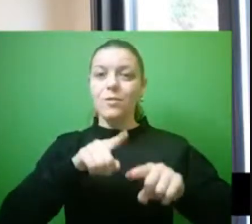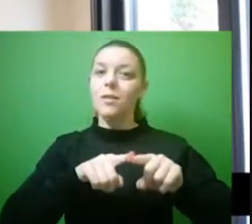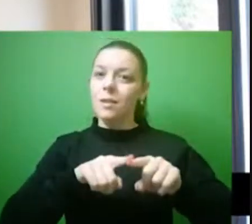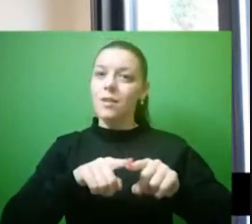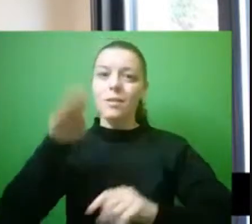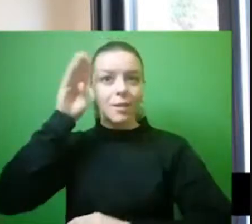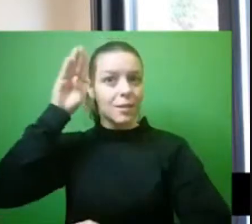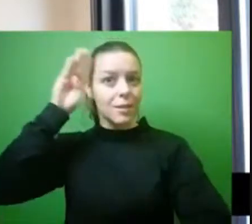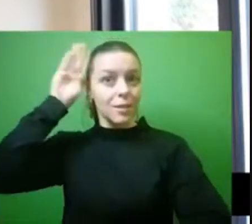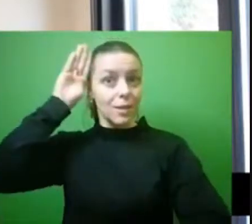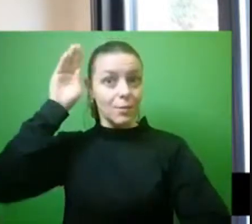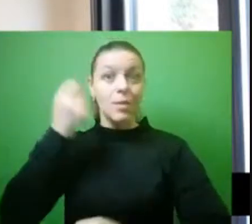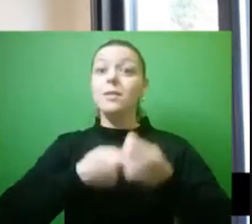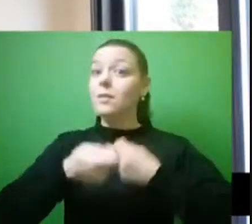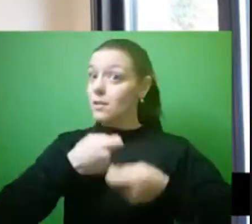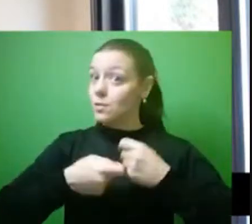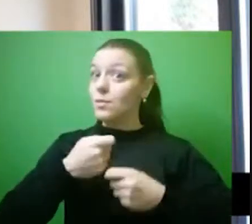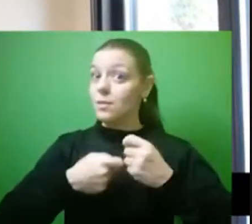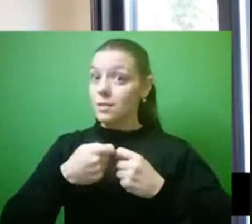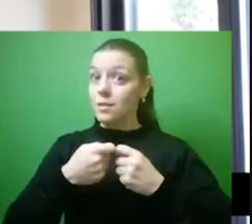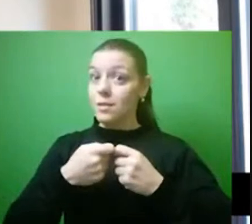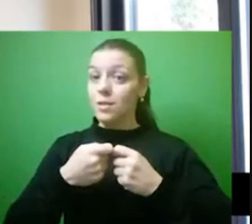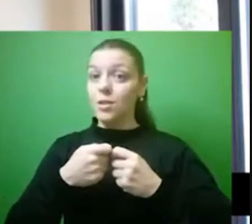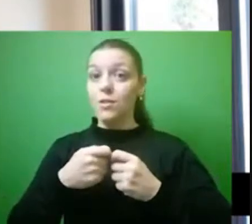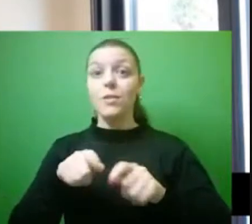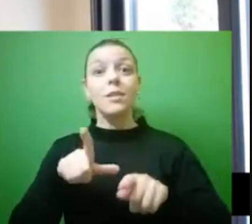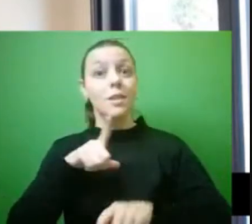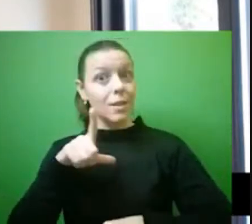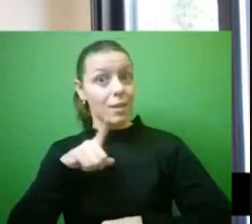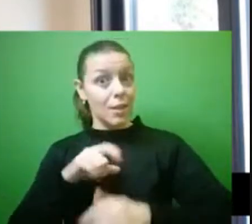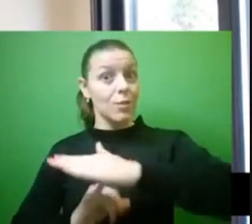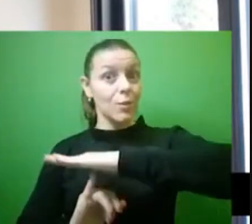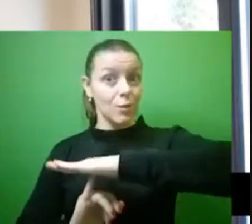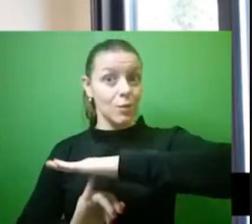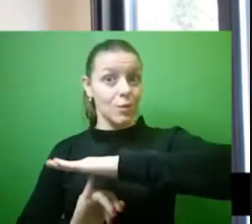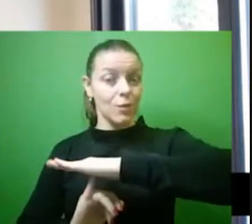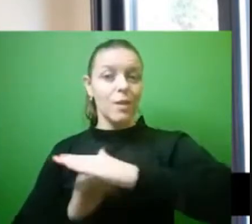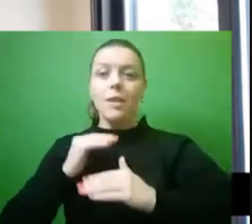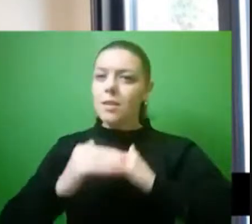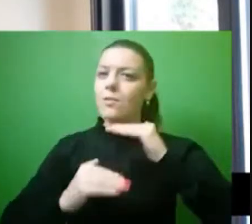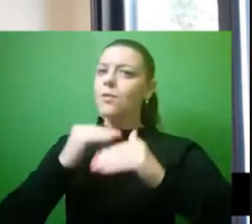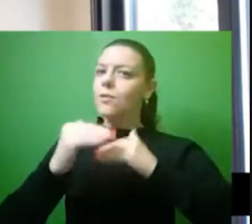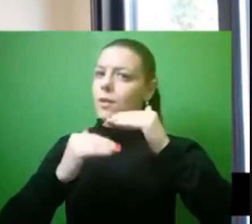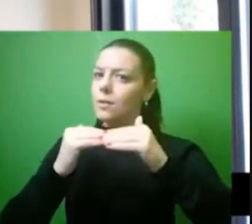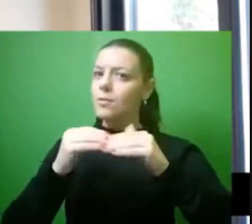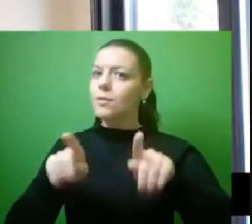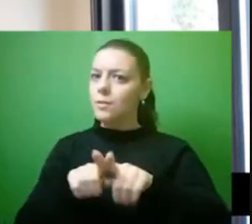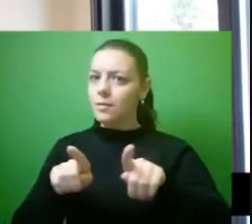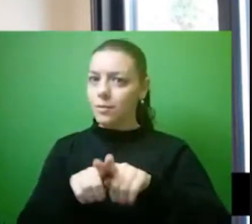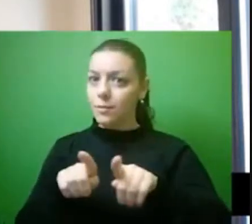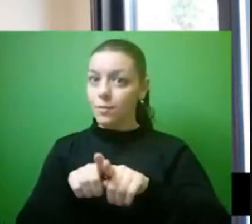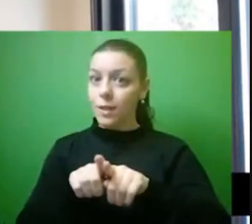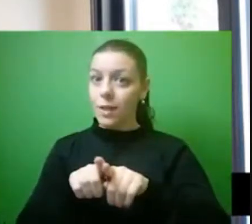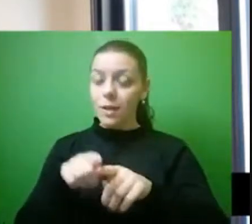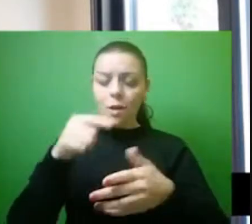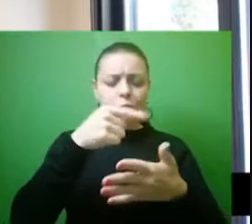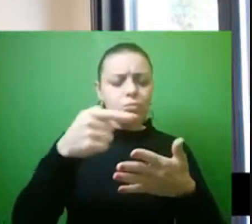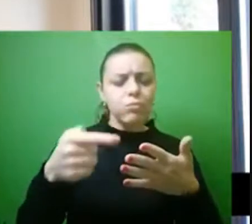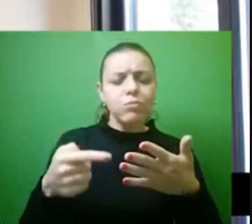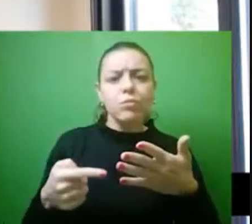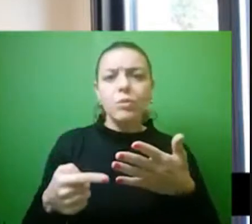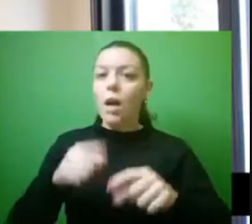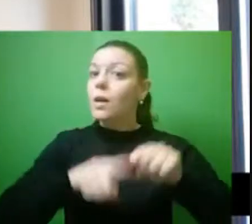continuidade das tantas atividades acadêmicas e administrativas que constituem o IFRS.